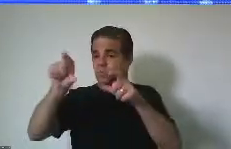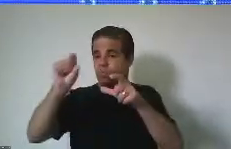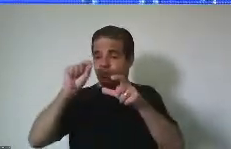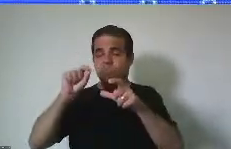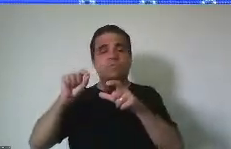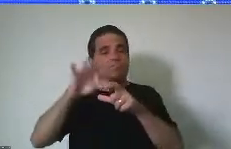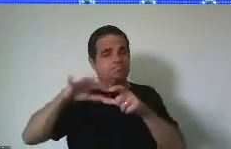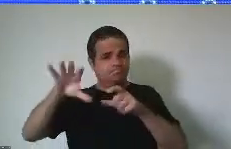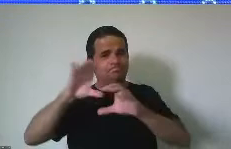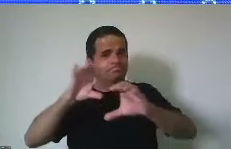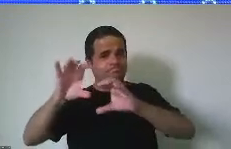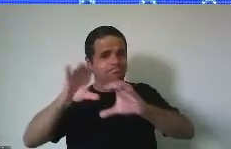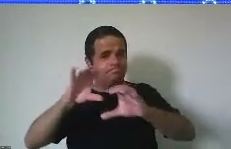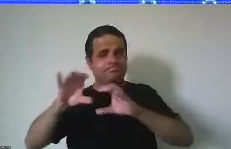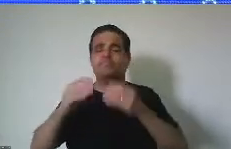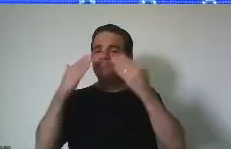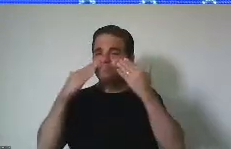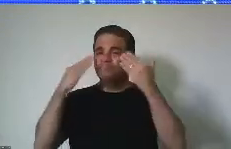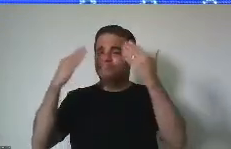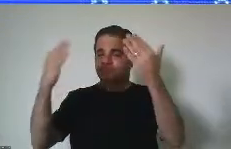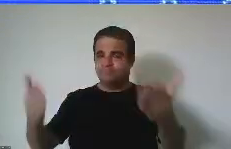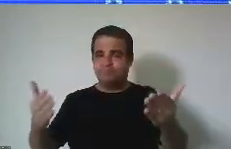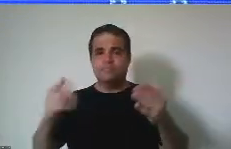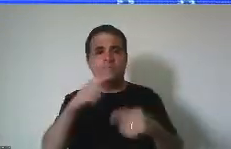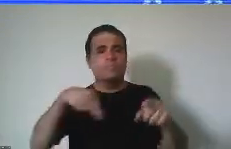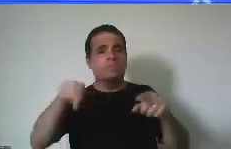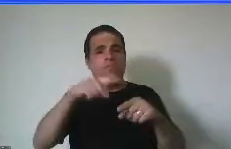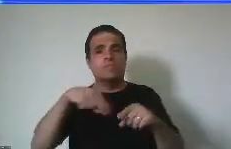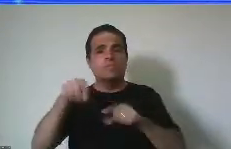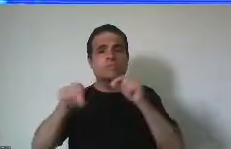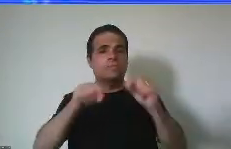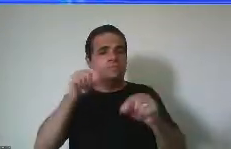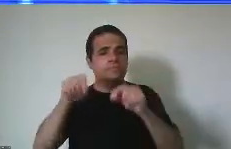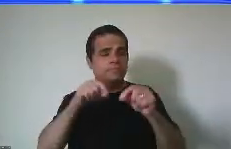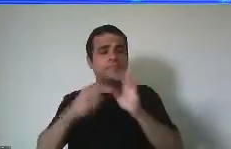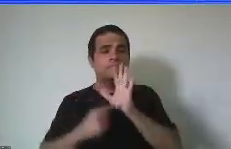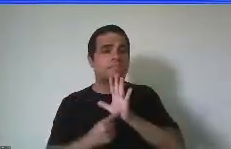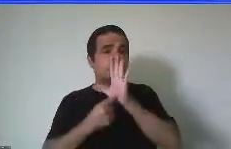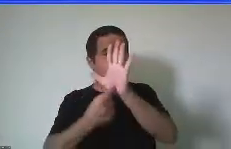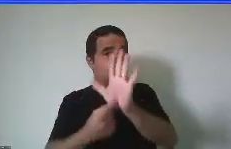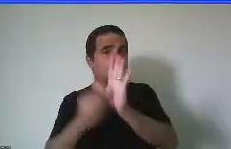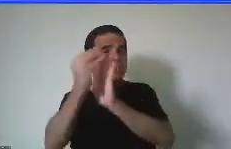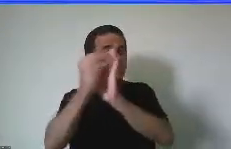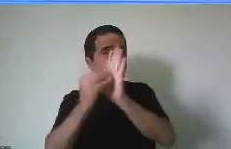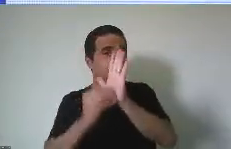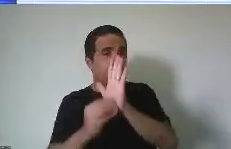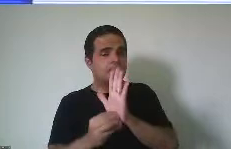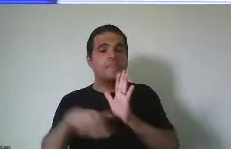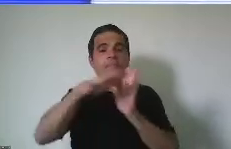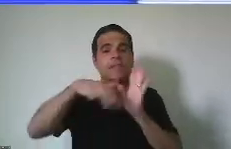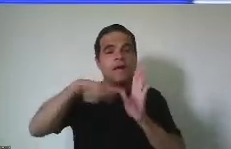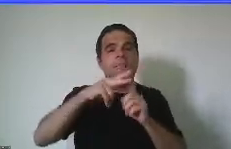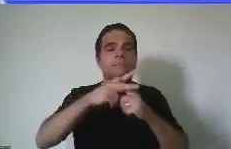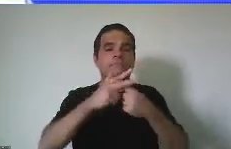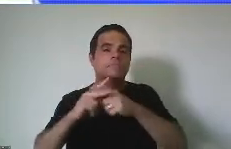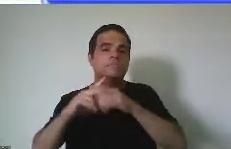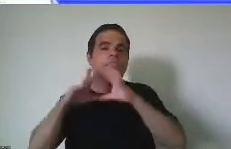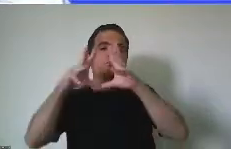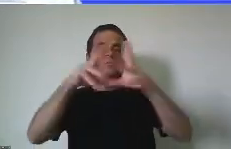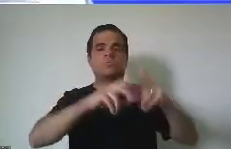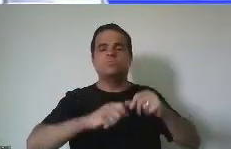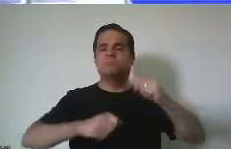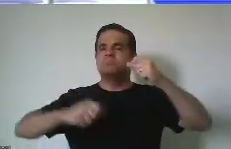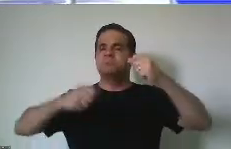Então a gente vai fazer aqui ao mesmo tempo que a gente faz uma apresentação um tributo a nossa área de operação e manutenção que com uma estria